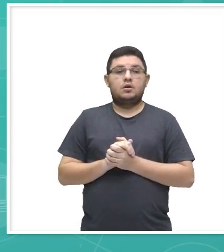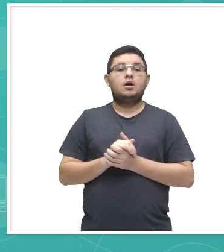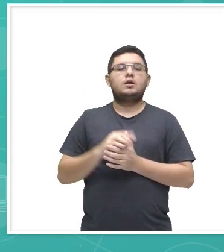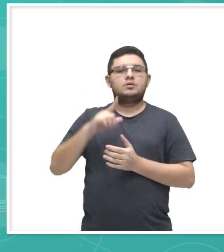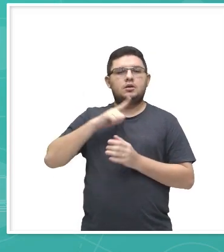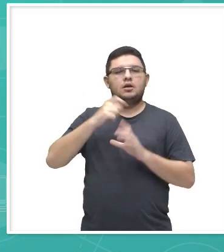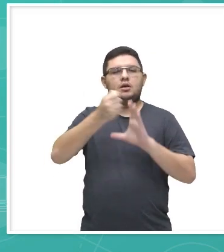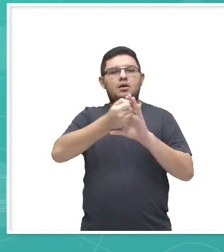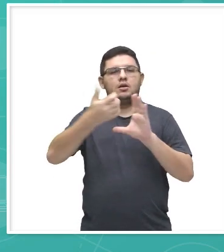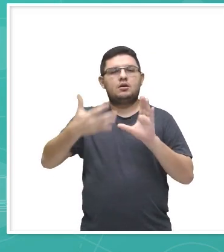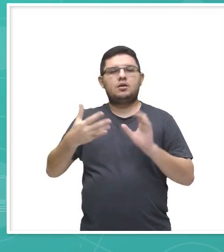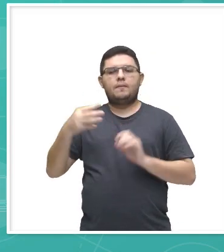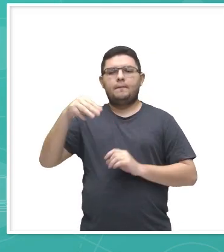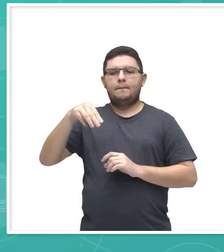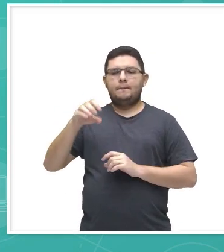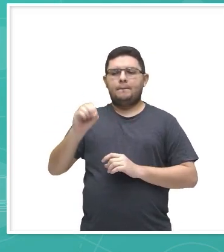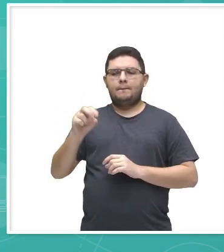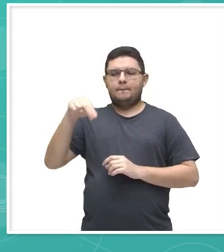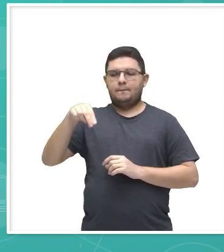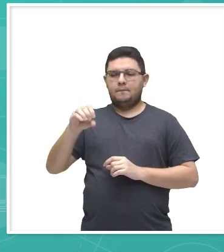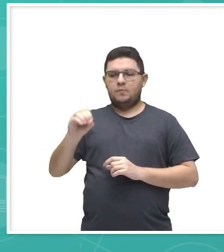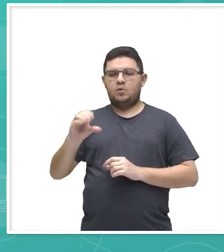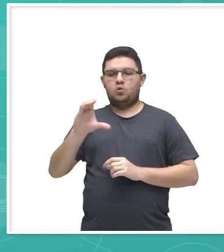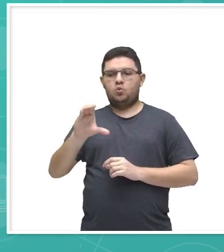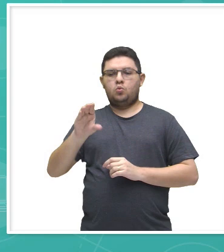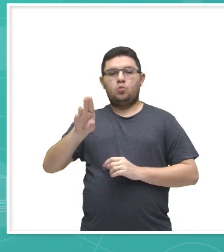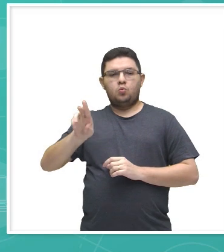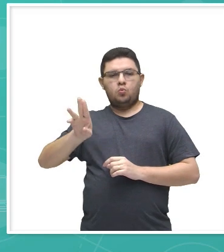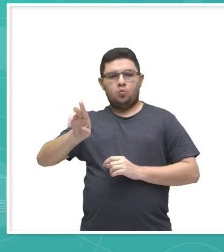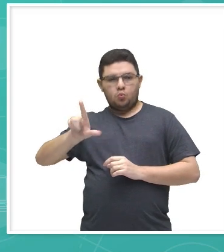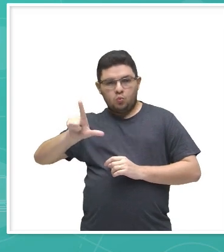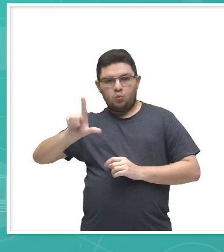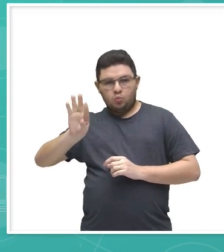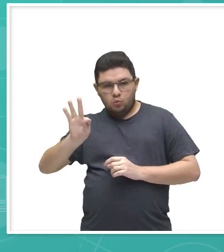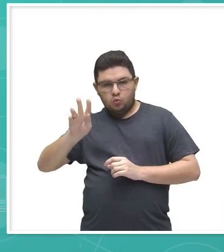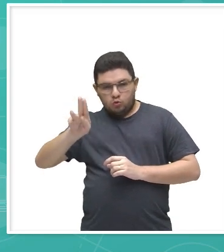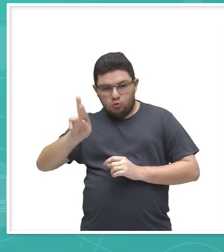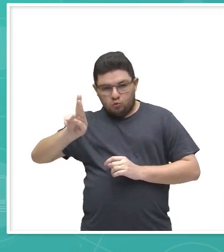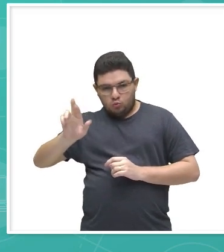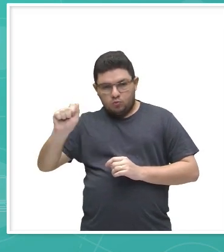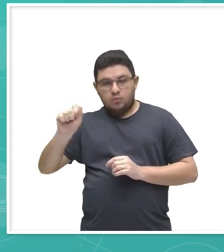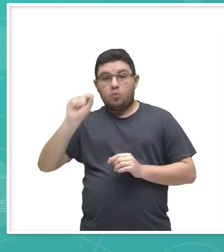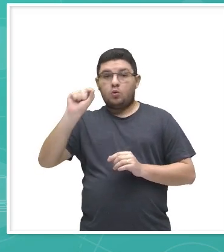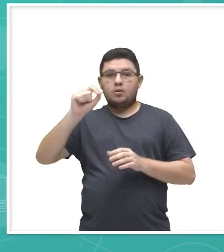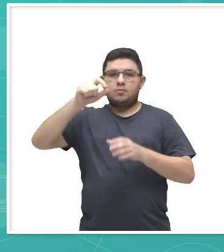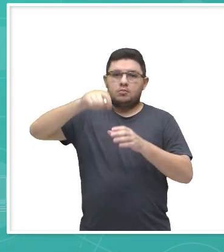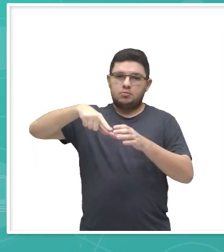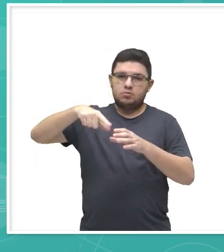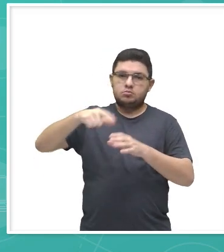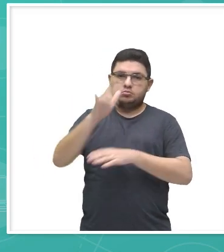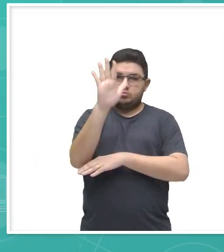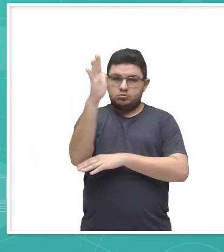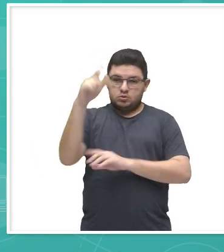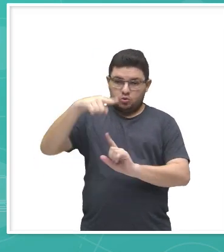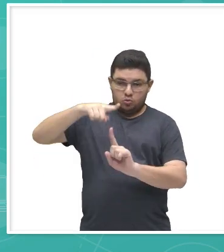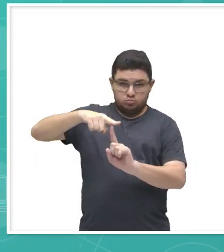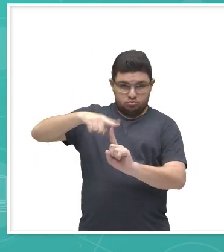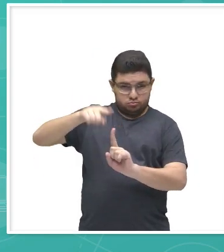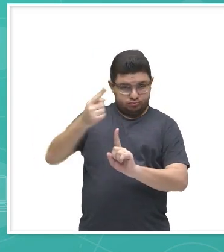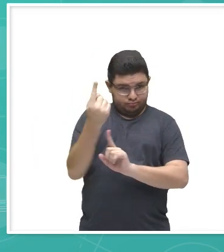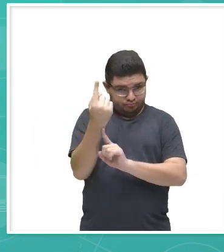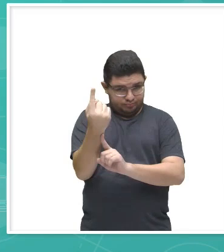o cultivo de apenas um item, tá? A gente tem aí, por exemplo, alguns exemplos de